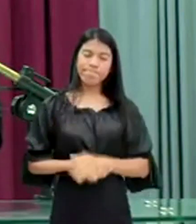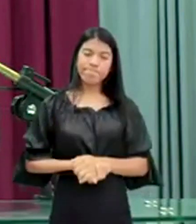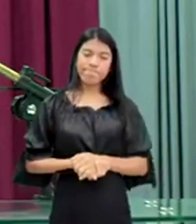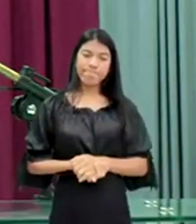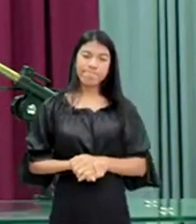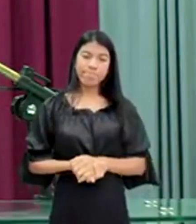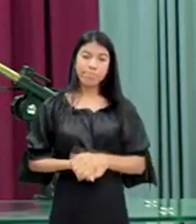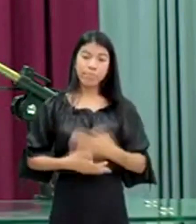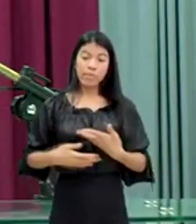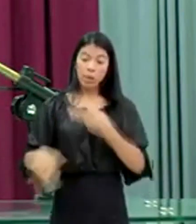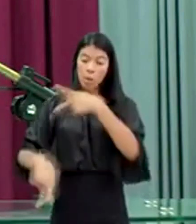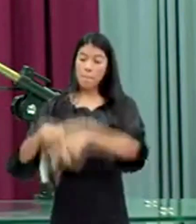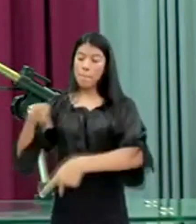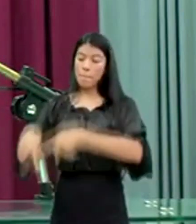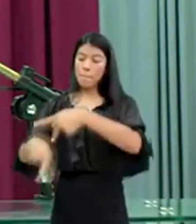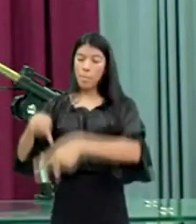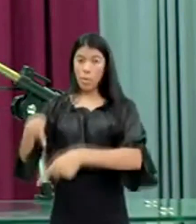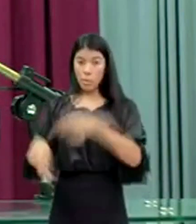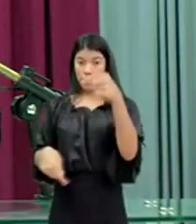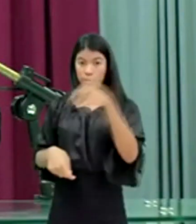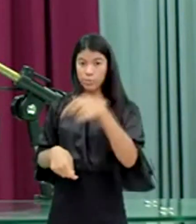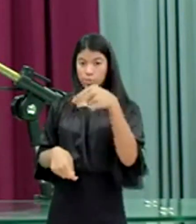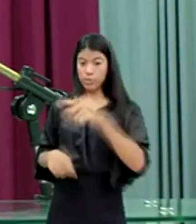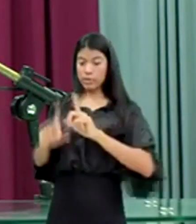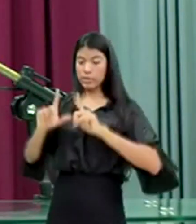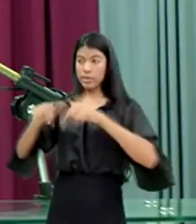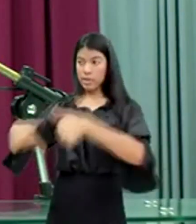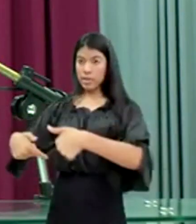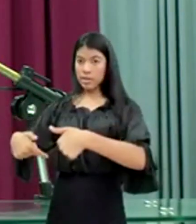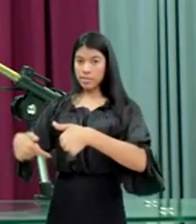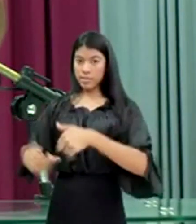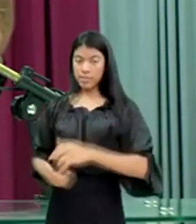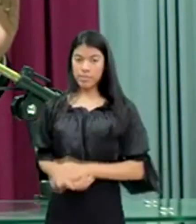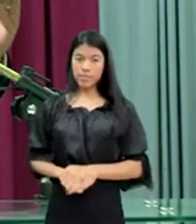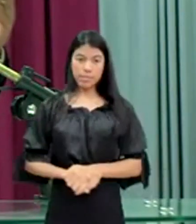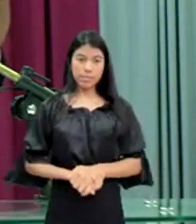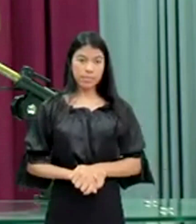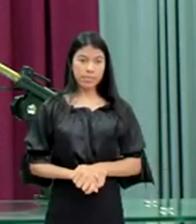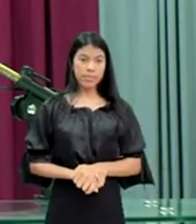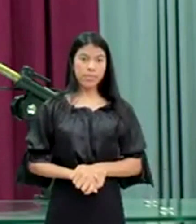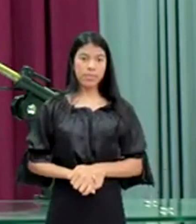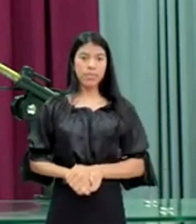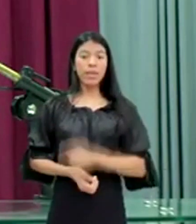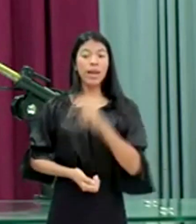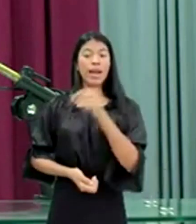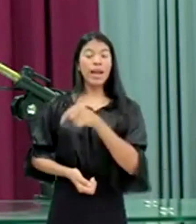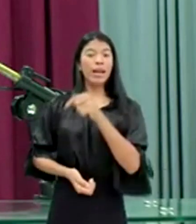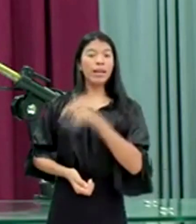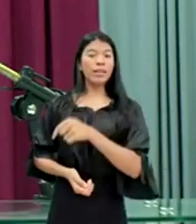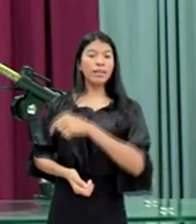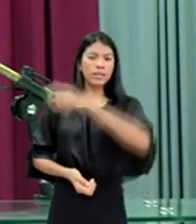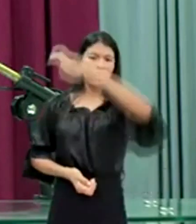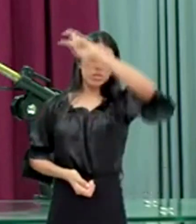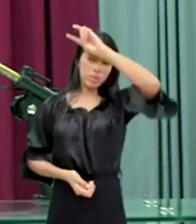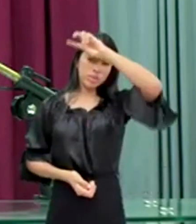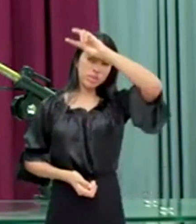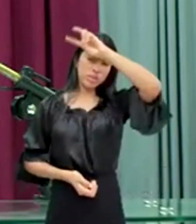Quando o povo ouviu, ora, eles estavam no Egito, não a